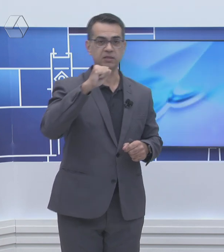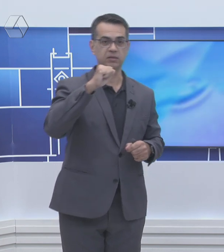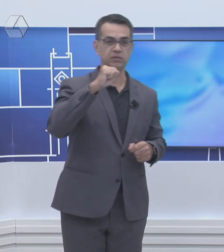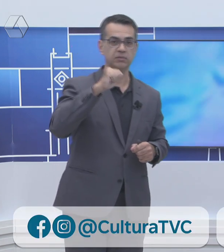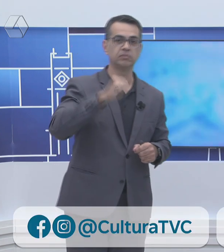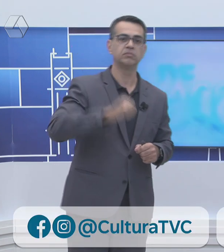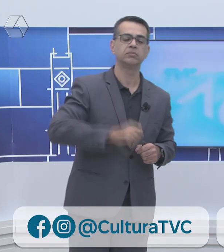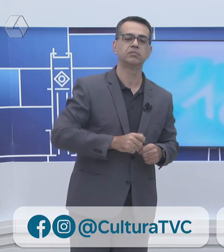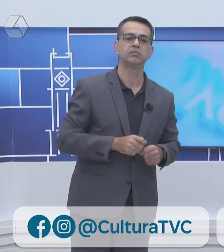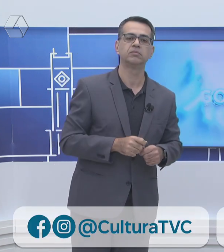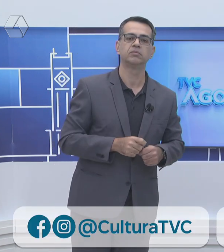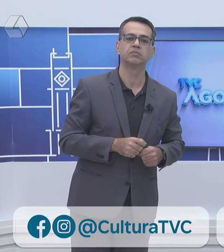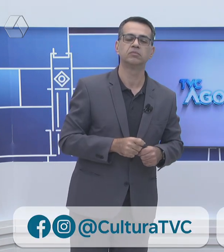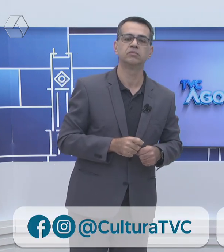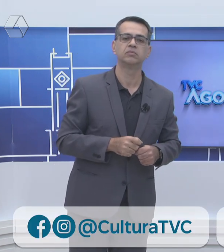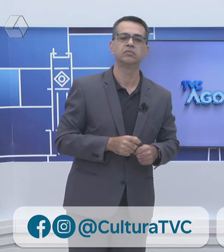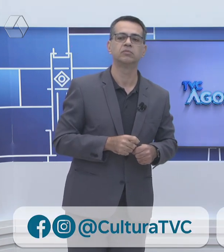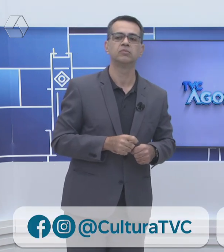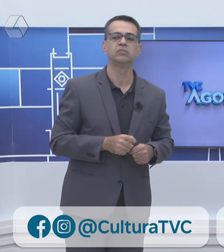facebook.com/jpnewsms